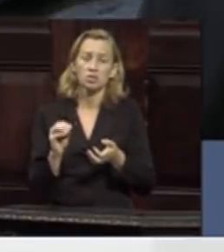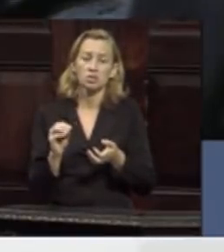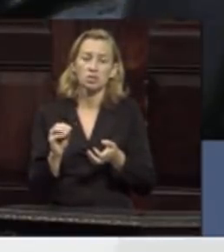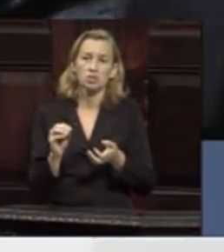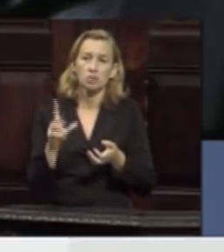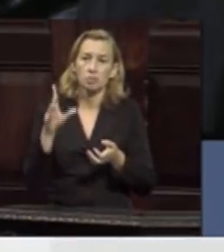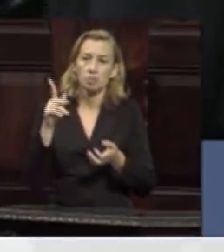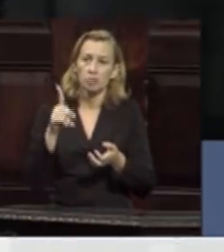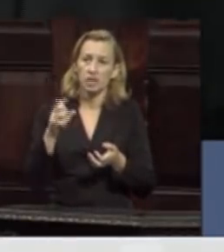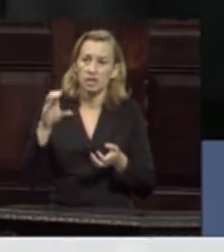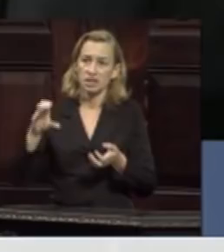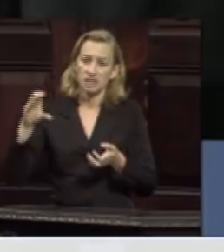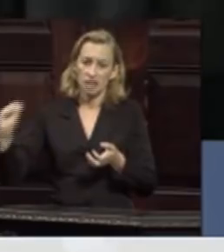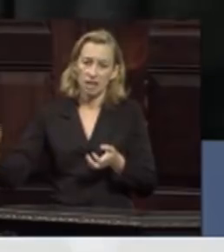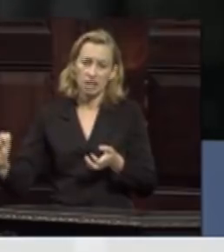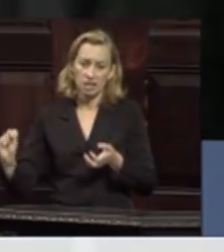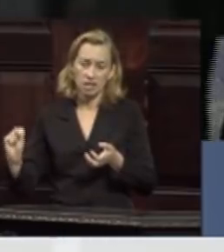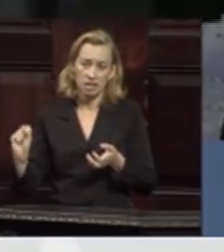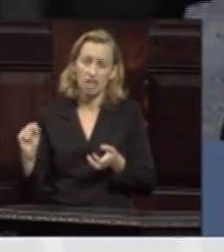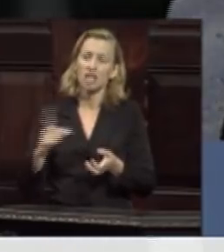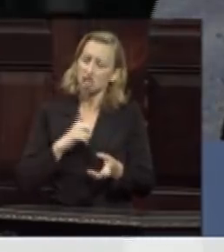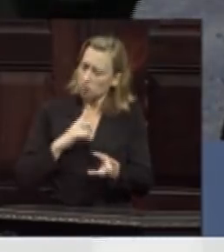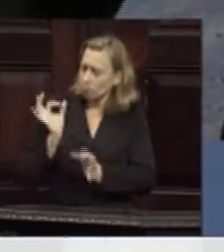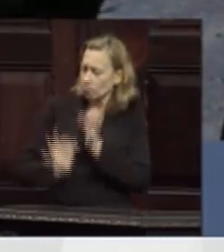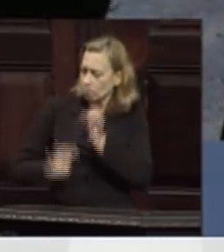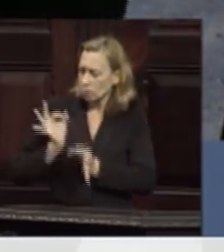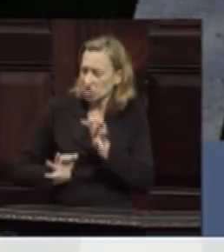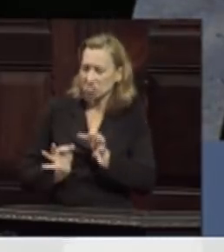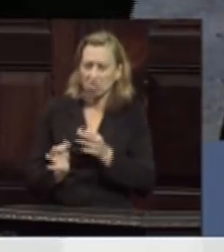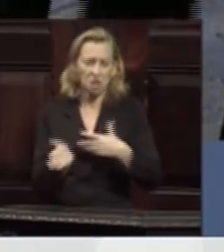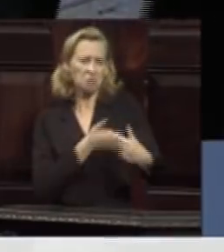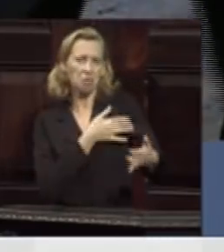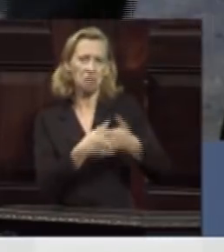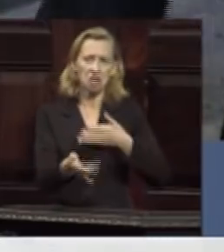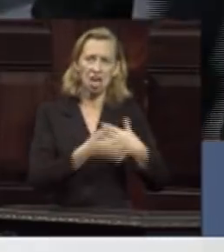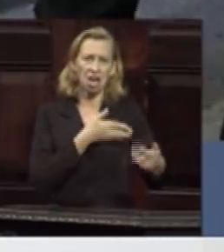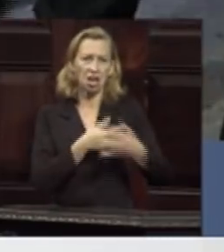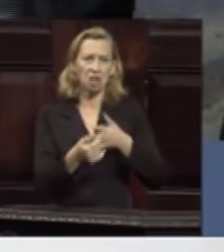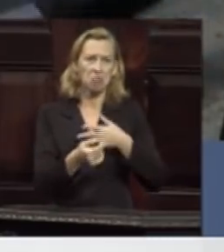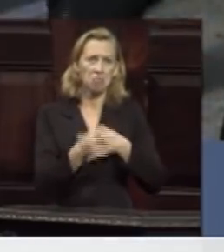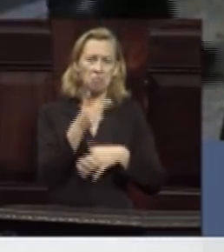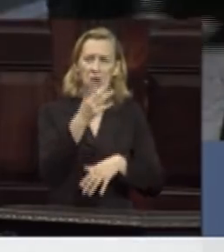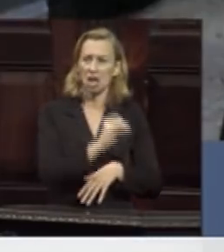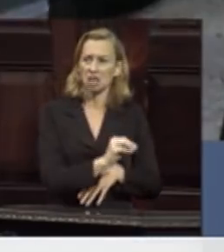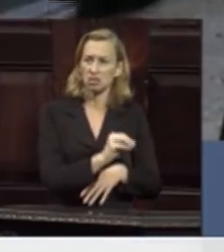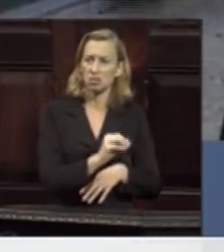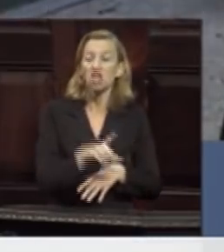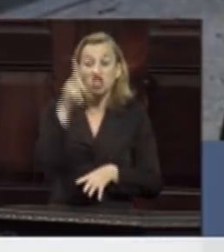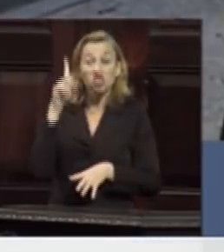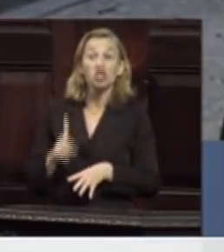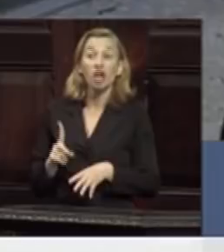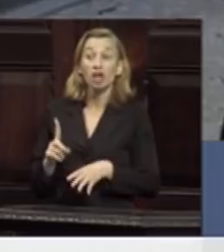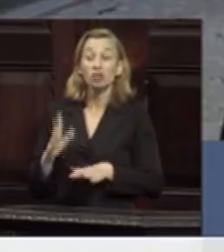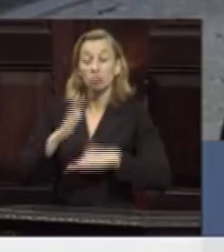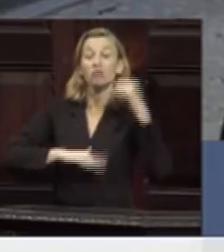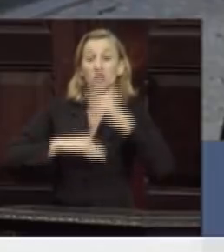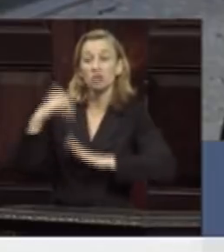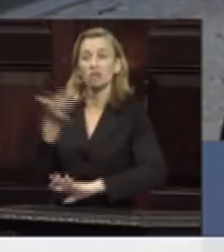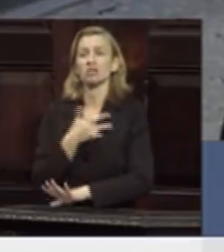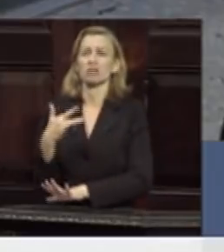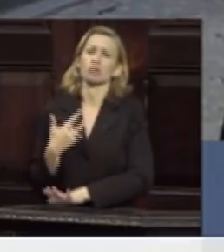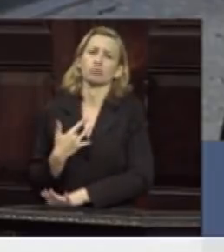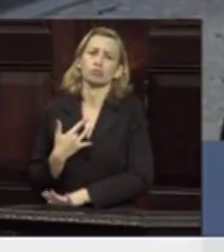Eles querem um plano que faça justiça àquilo que é direito da categoria e interesse